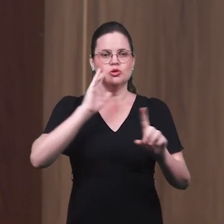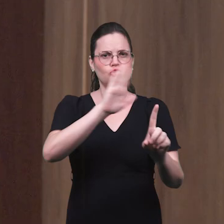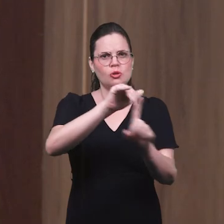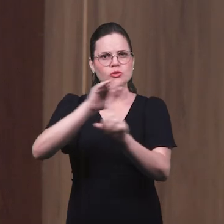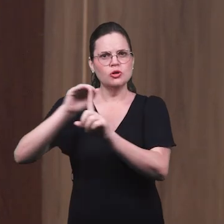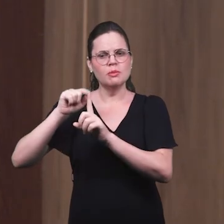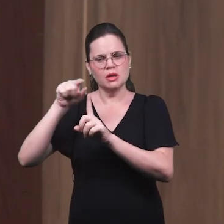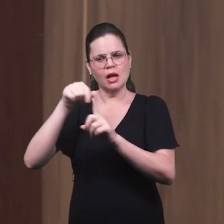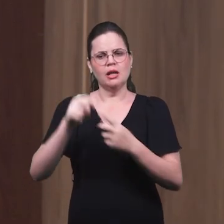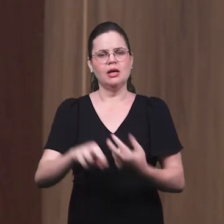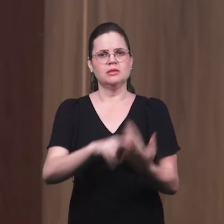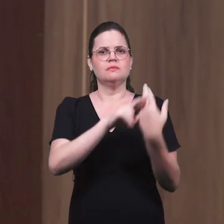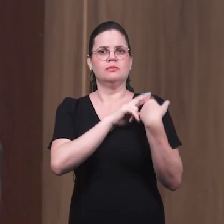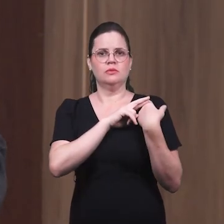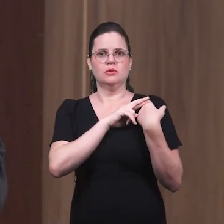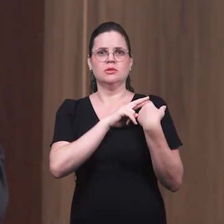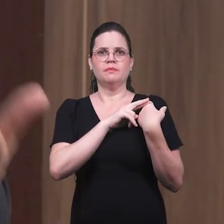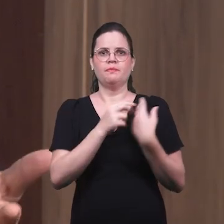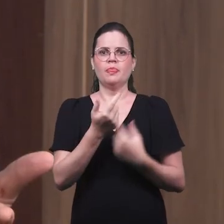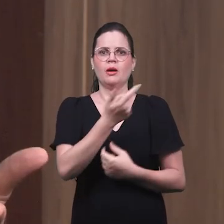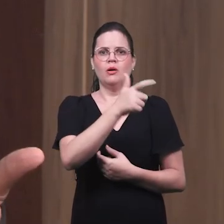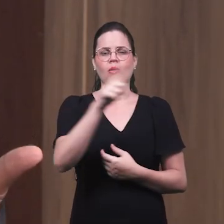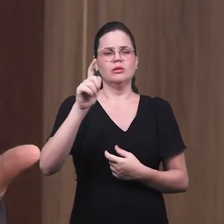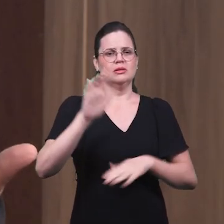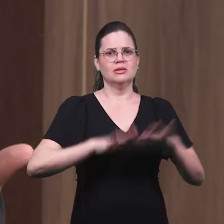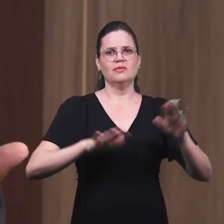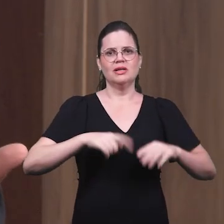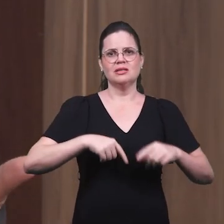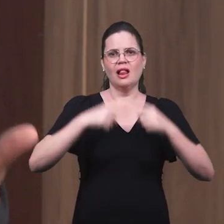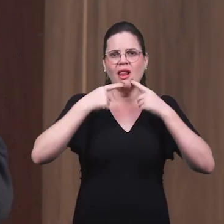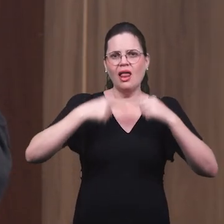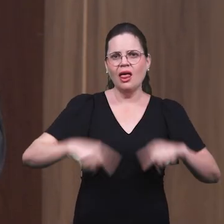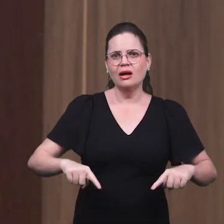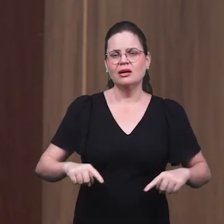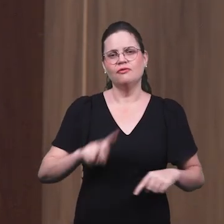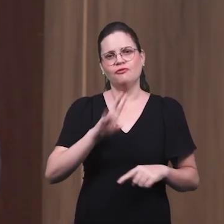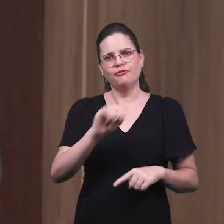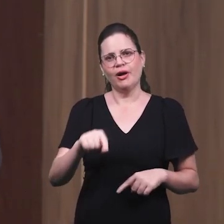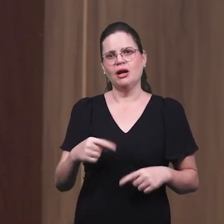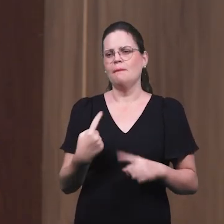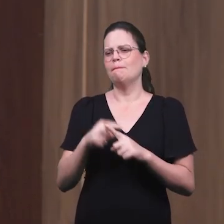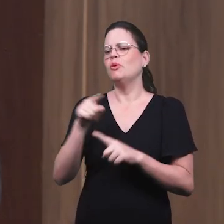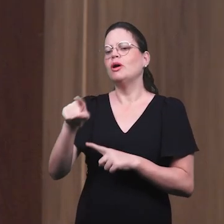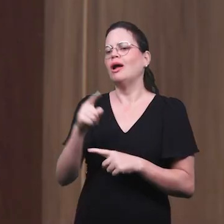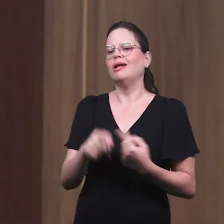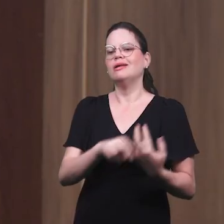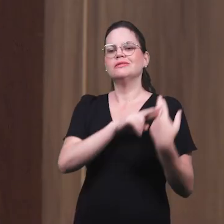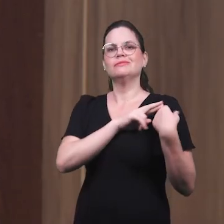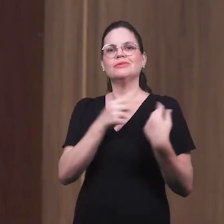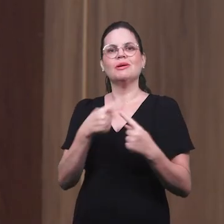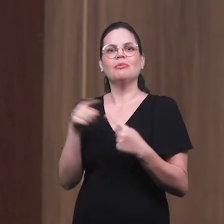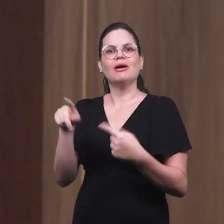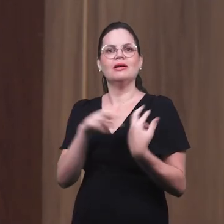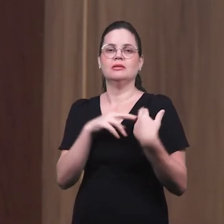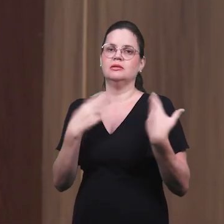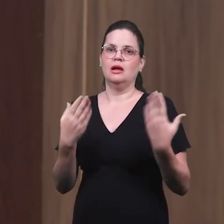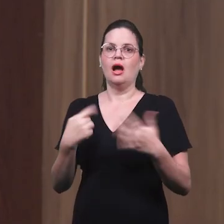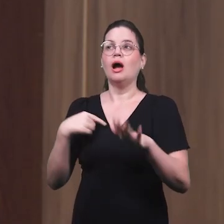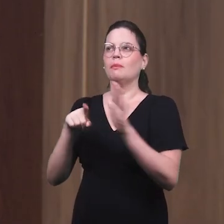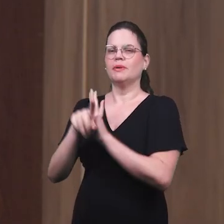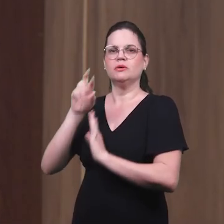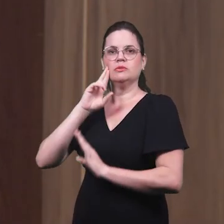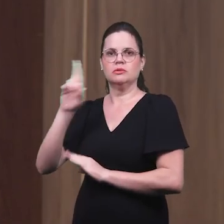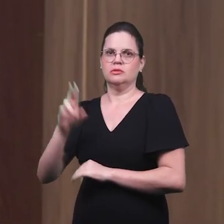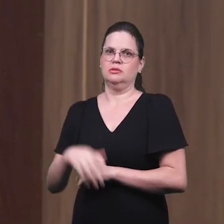à frente, e o outro, por qualquer motivo, vai questionar aquela liderança que Deus um dia